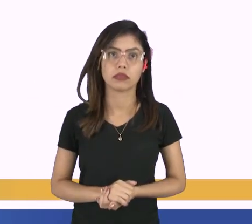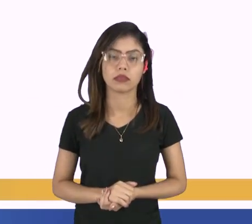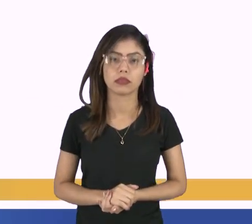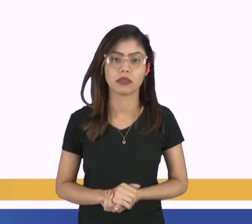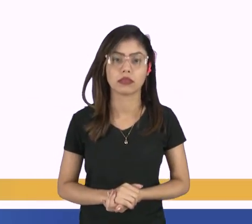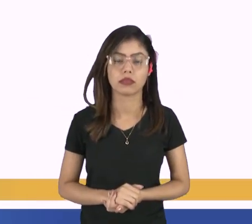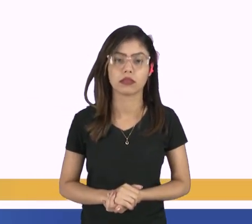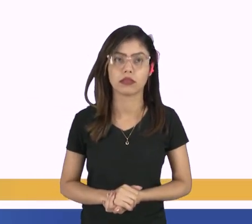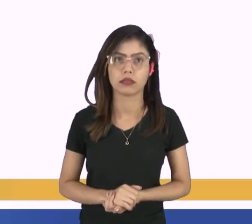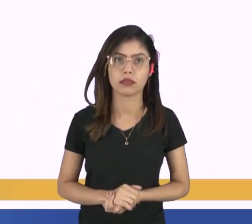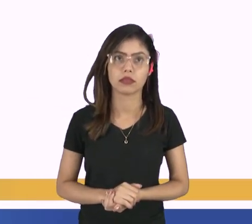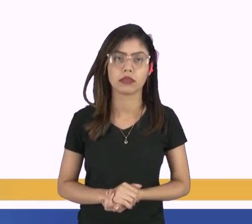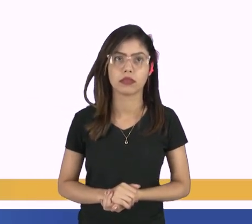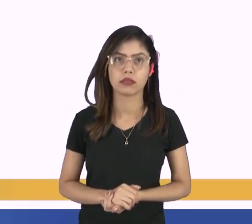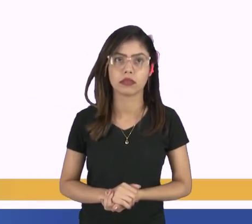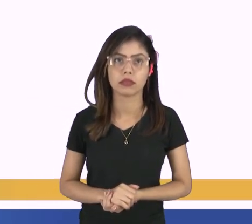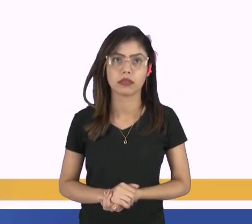aí?